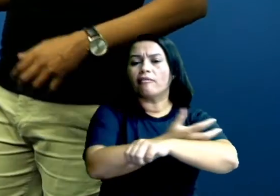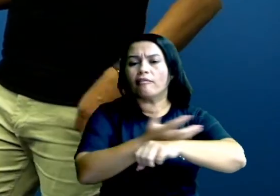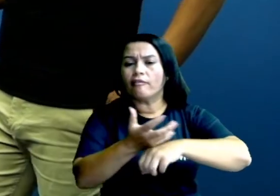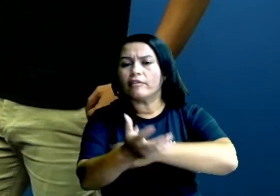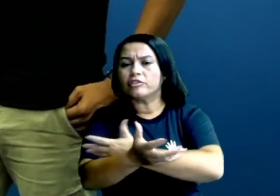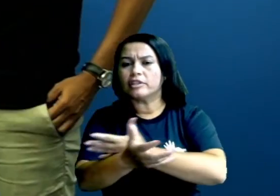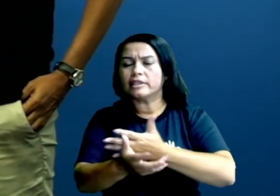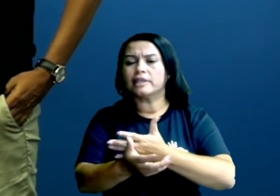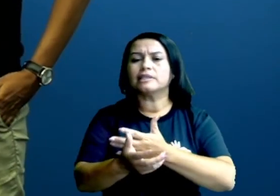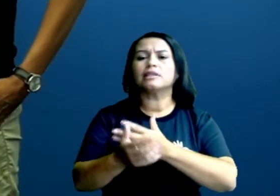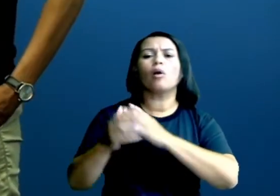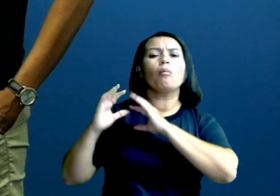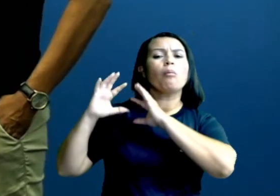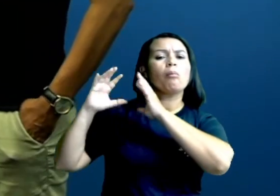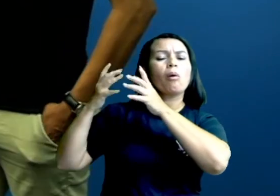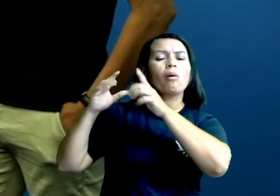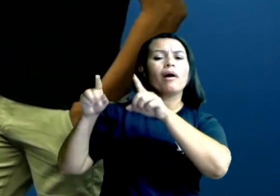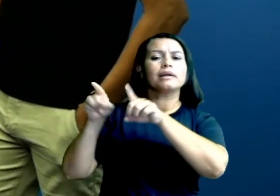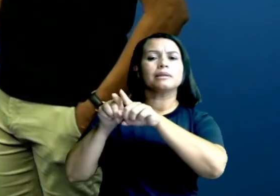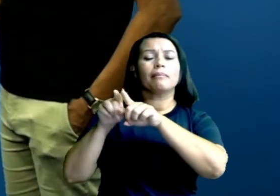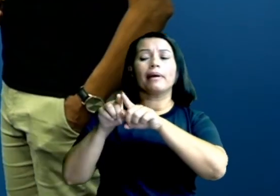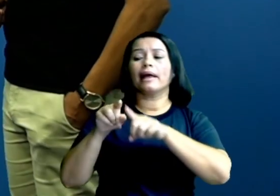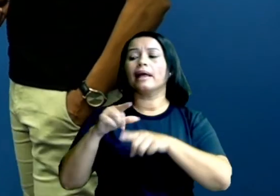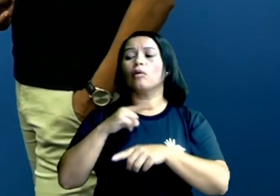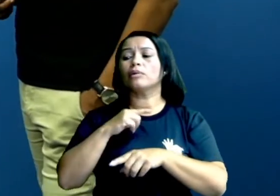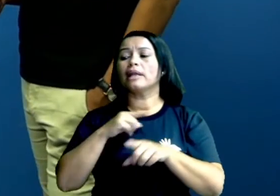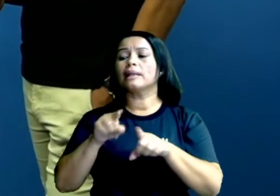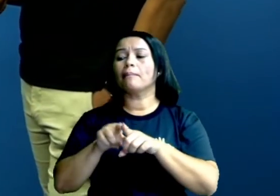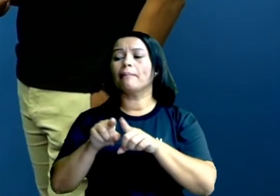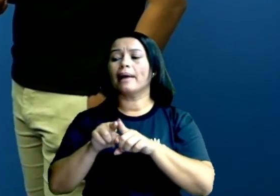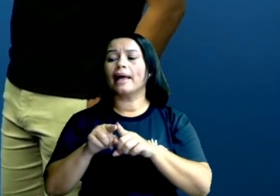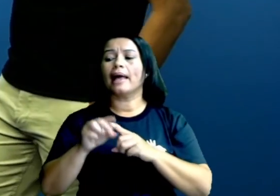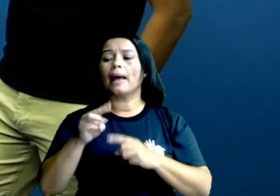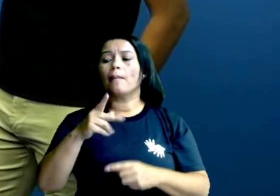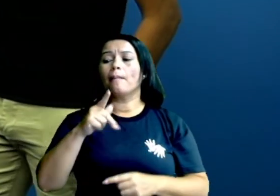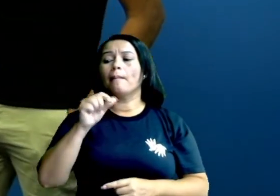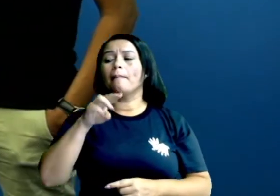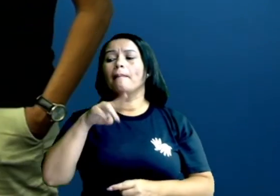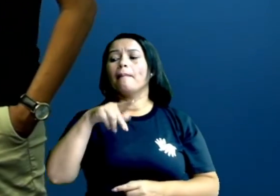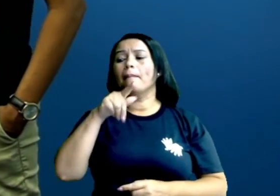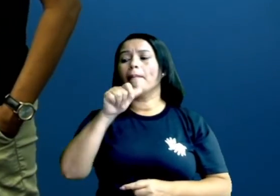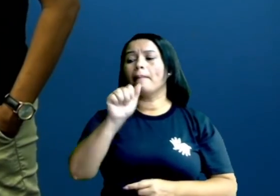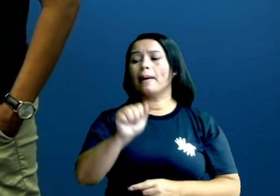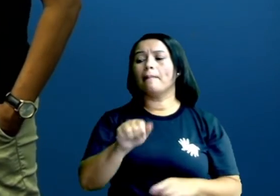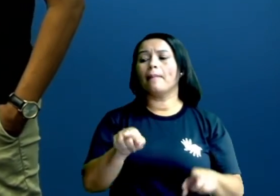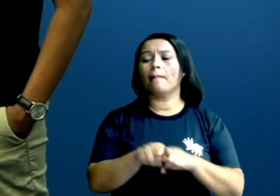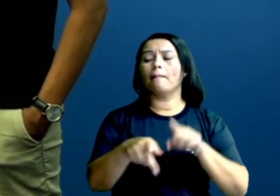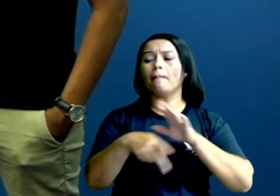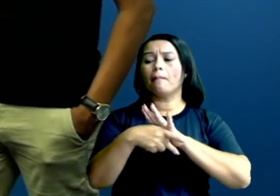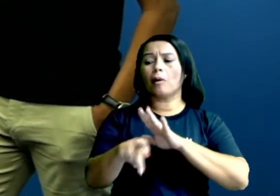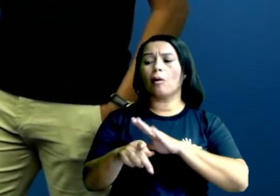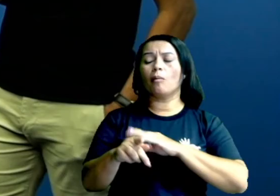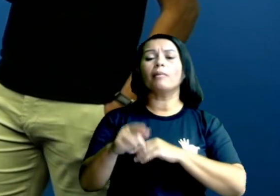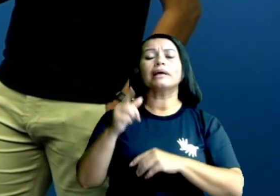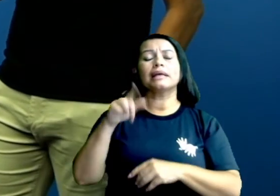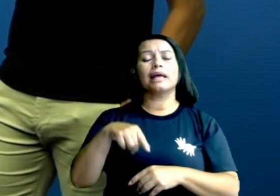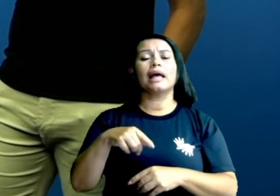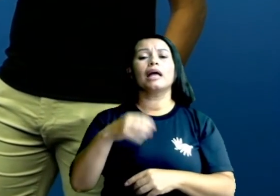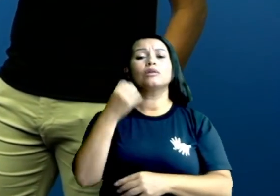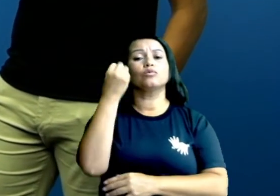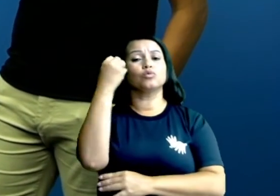por palmeiras. E Pampa Gaúcho, também chamado de pradaria, é um domínio vegetal típico da região